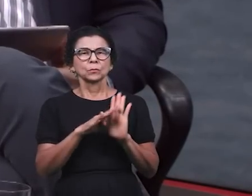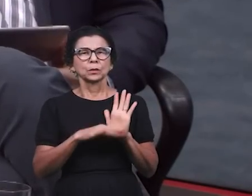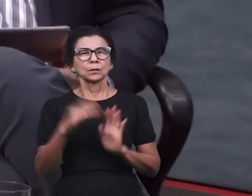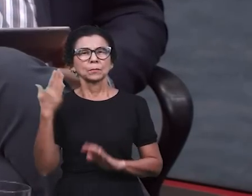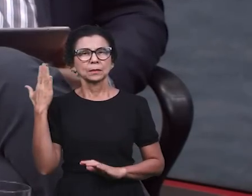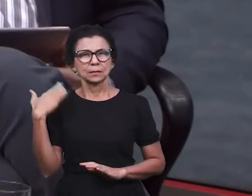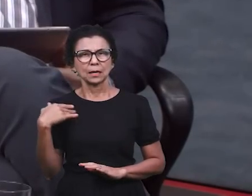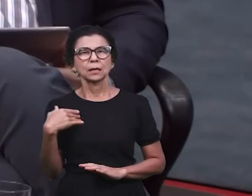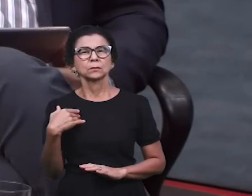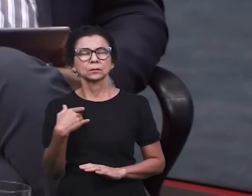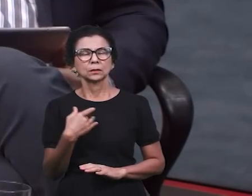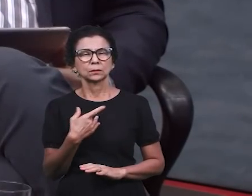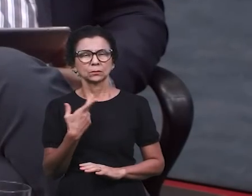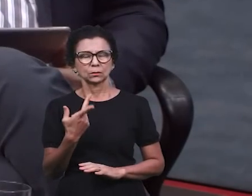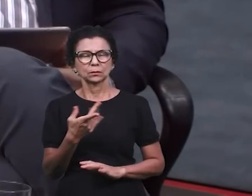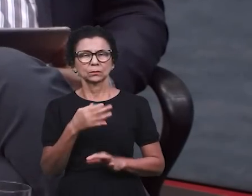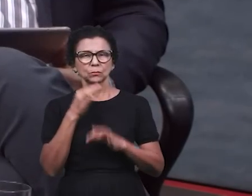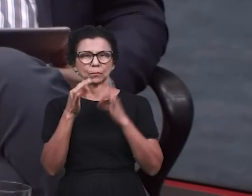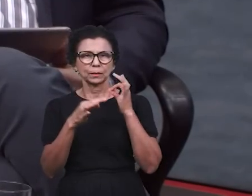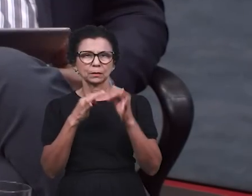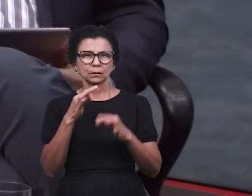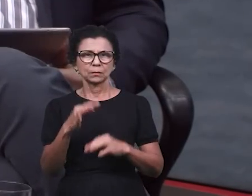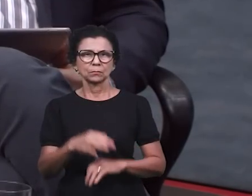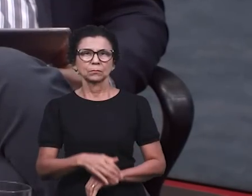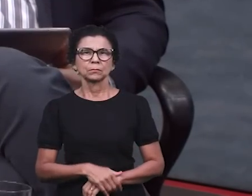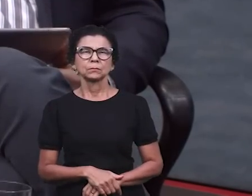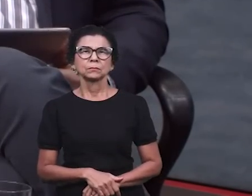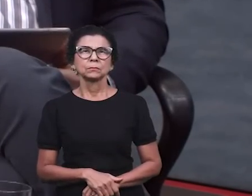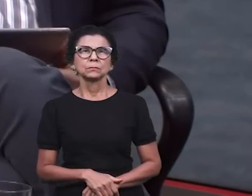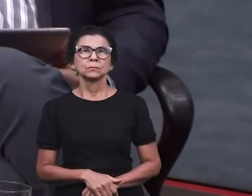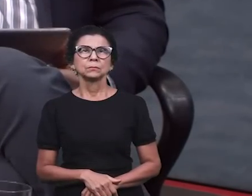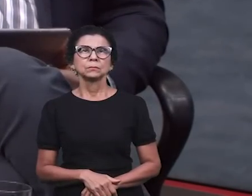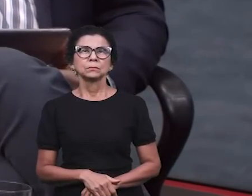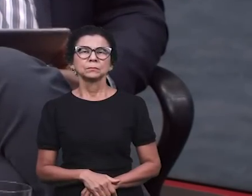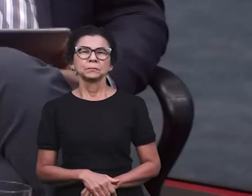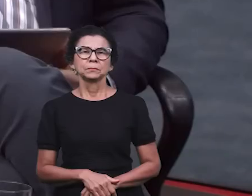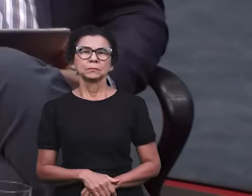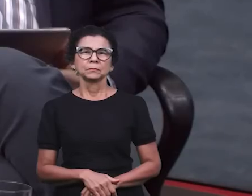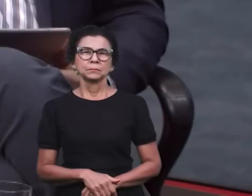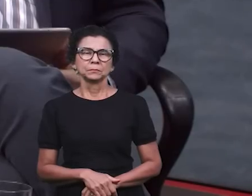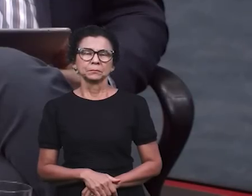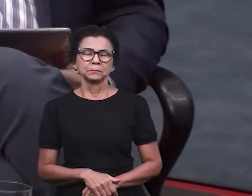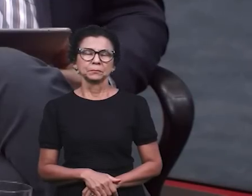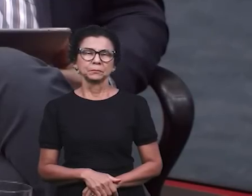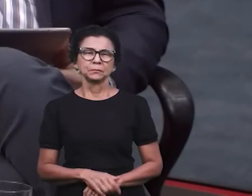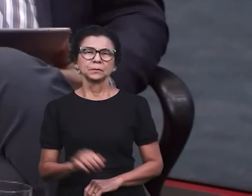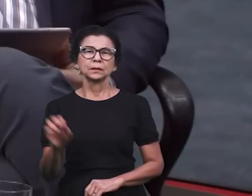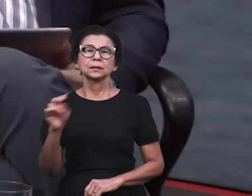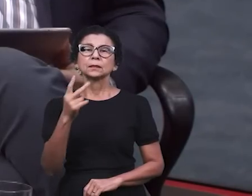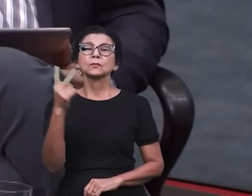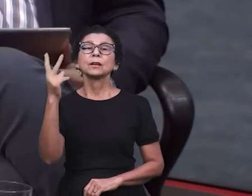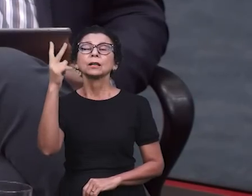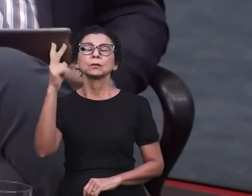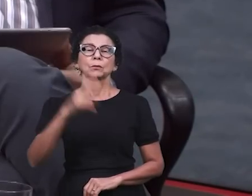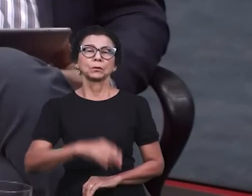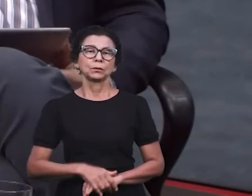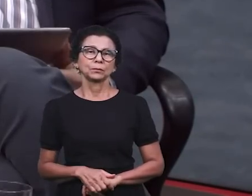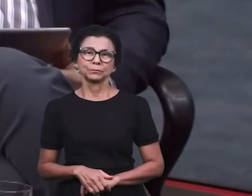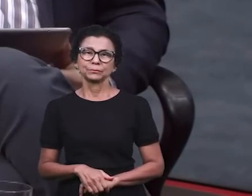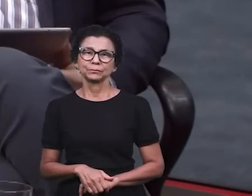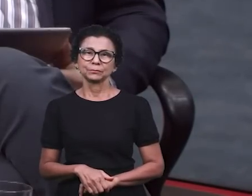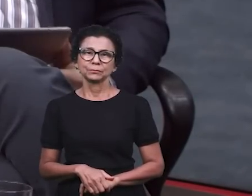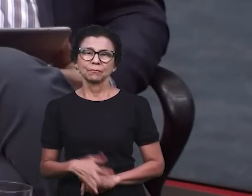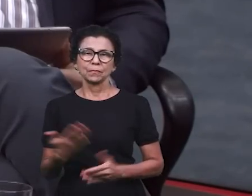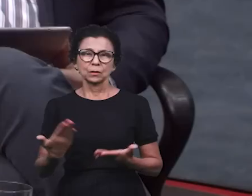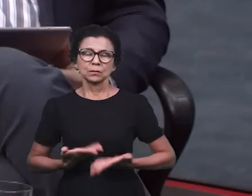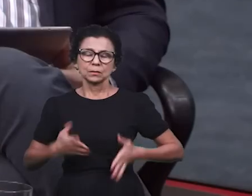isso, né? O que tem maior valor é a vida, né? É o servo,